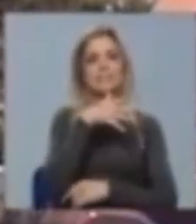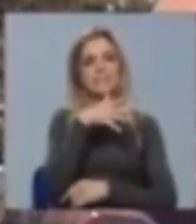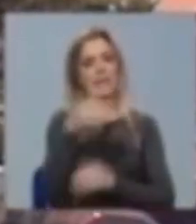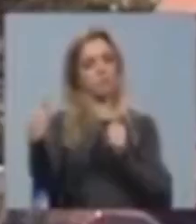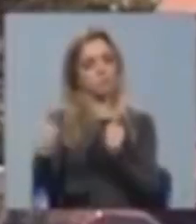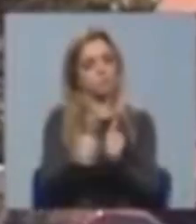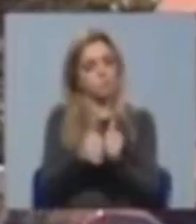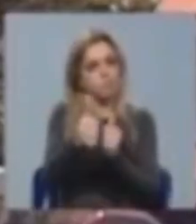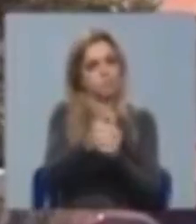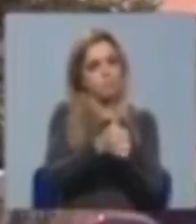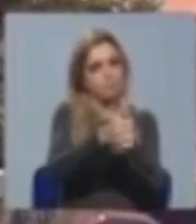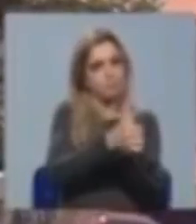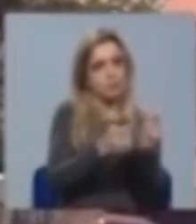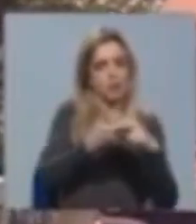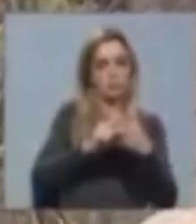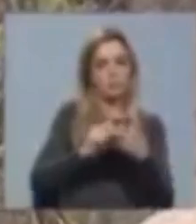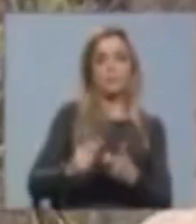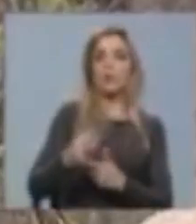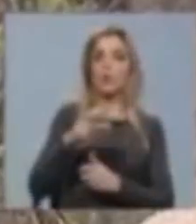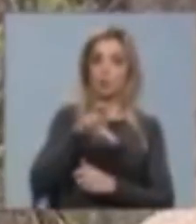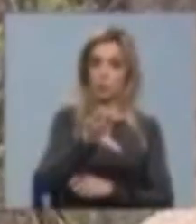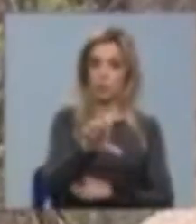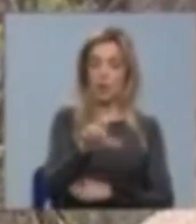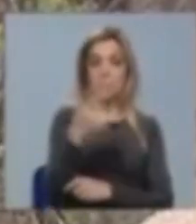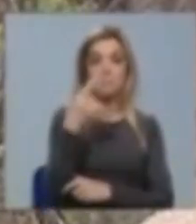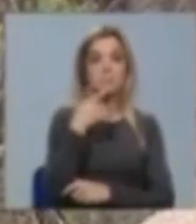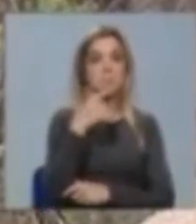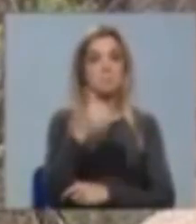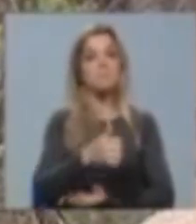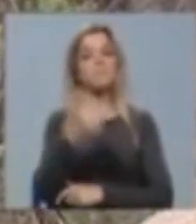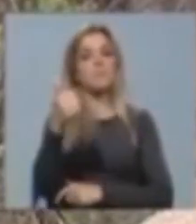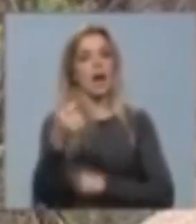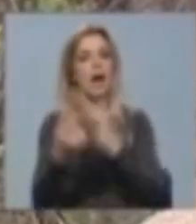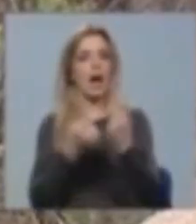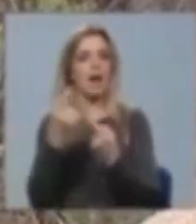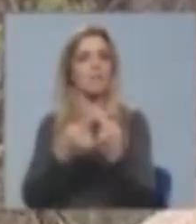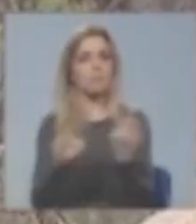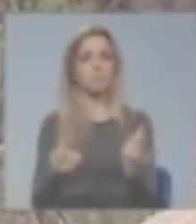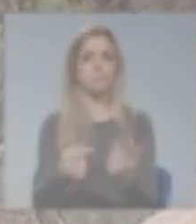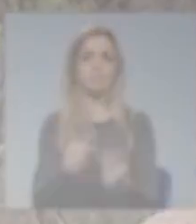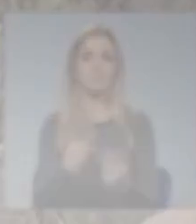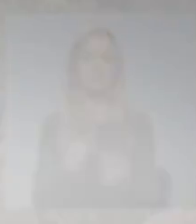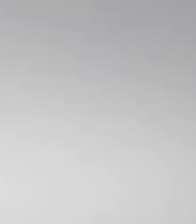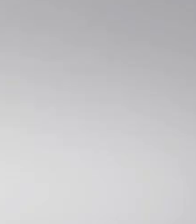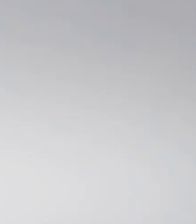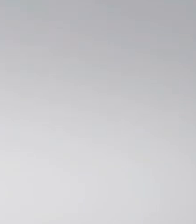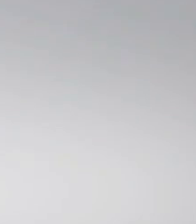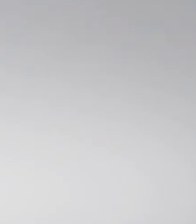aproximação aos problemas regionais, por vezes pouco considerados na decisão do país.